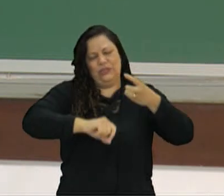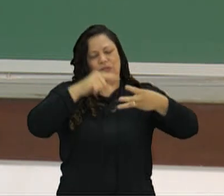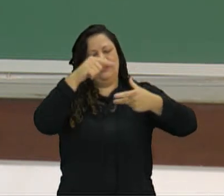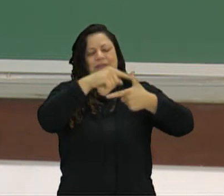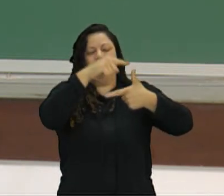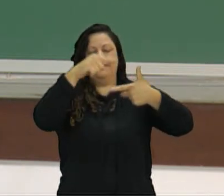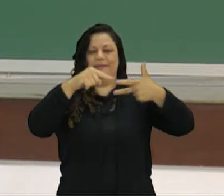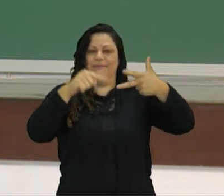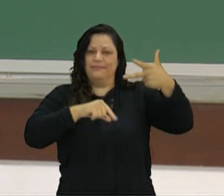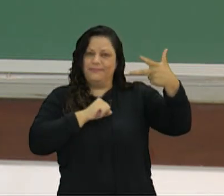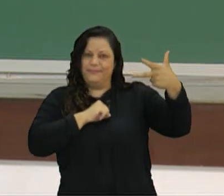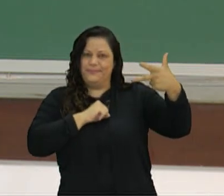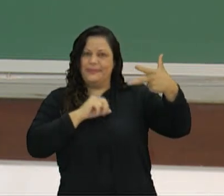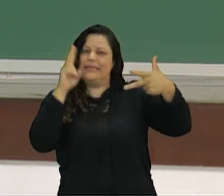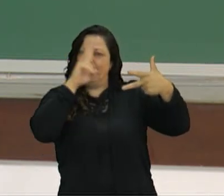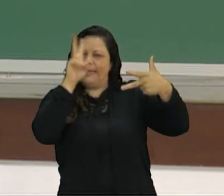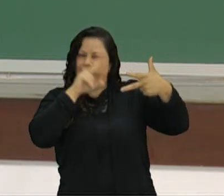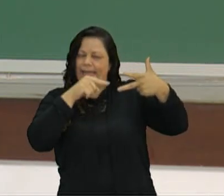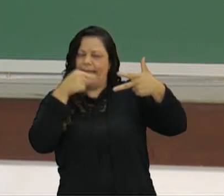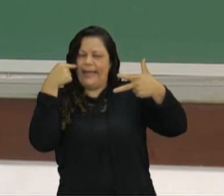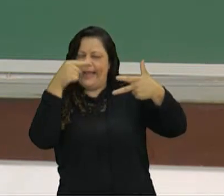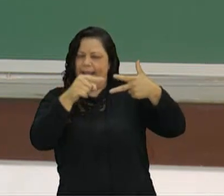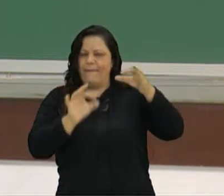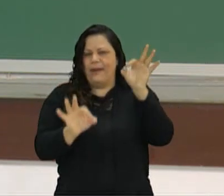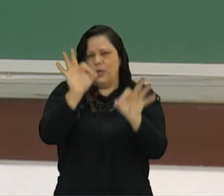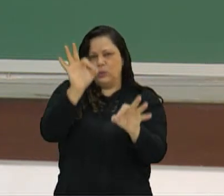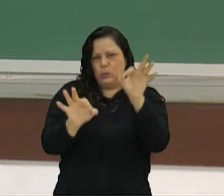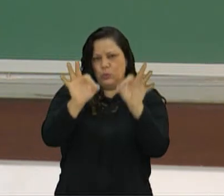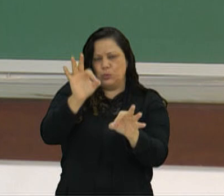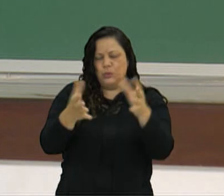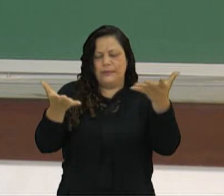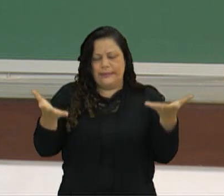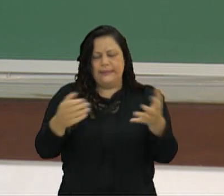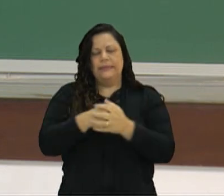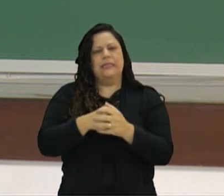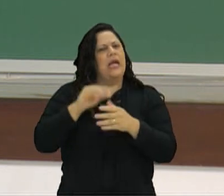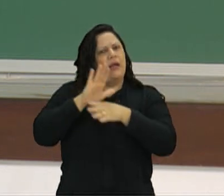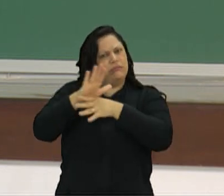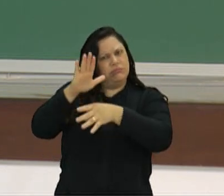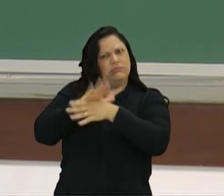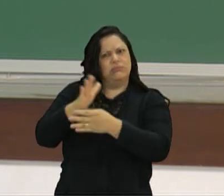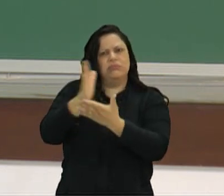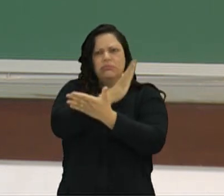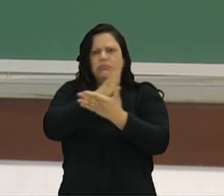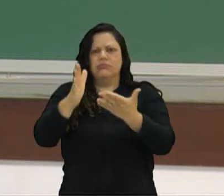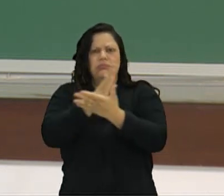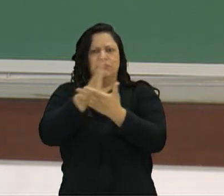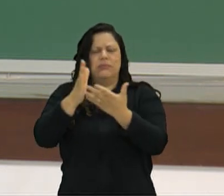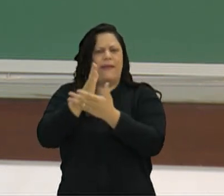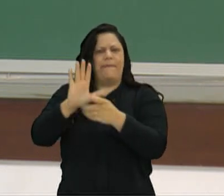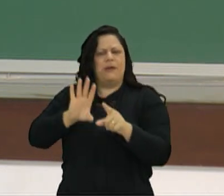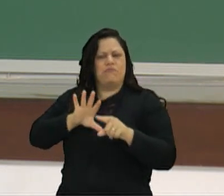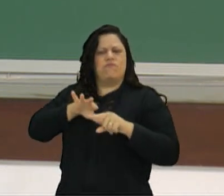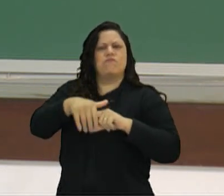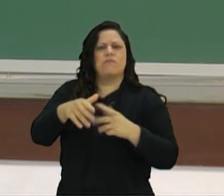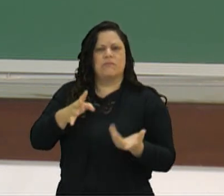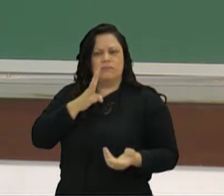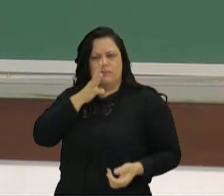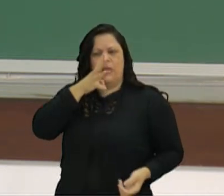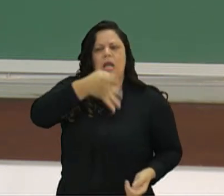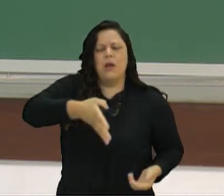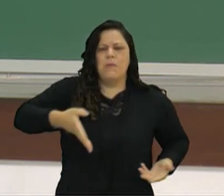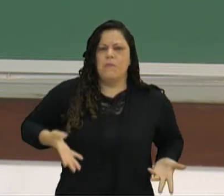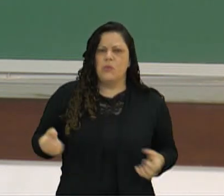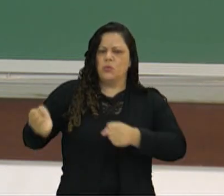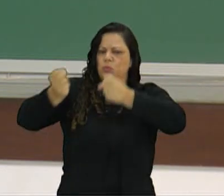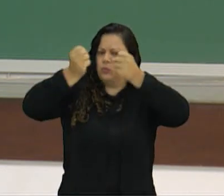Essa descentralização ajuda aos homens para que eles não abusem, né, do poder que é